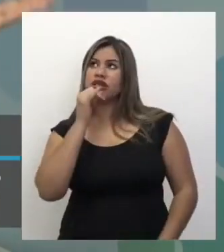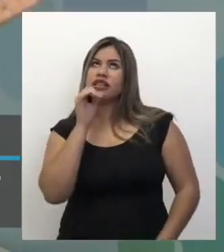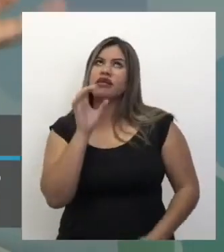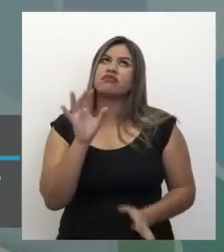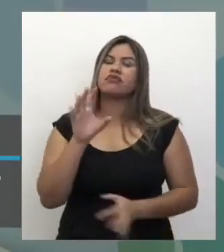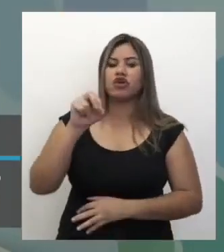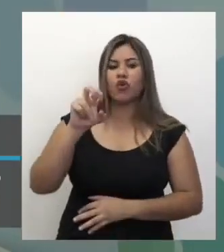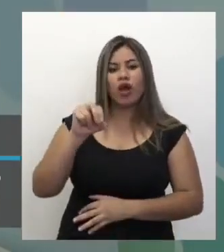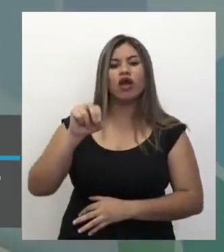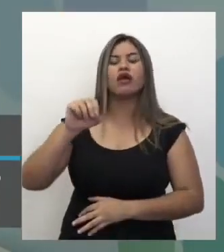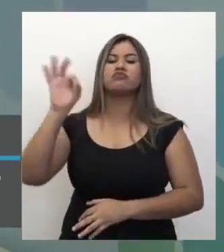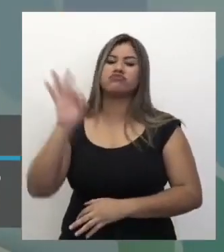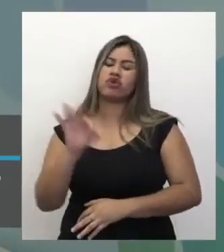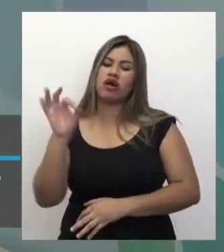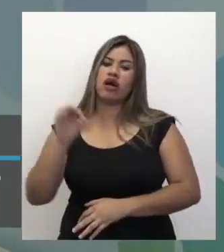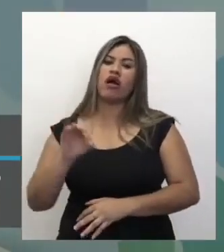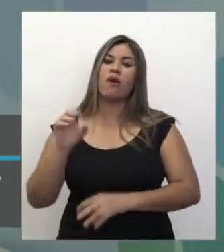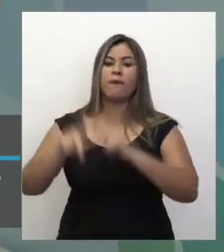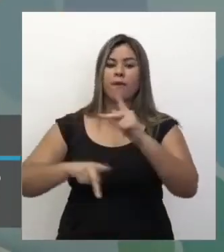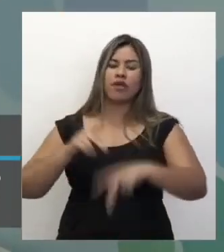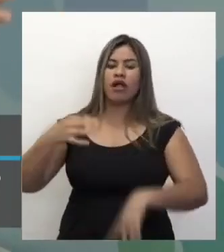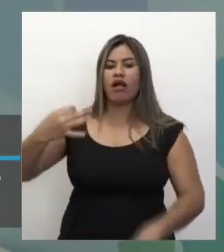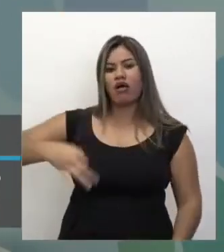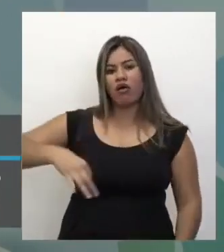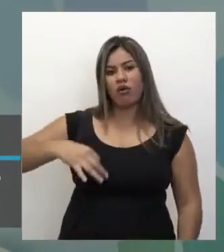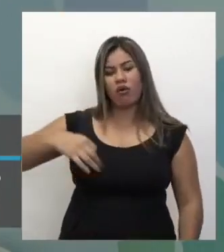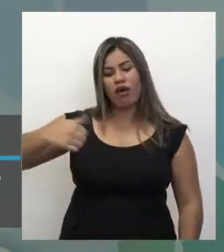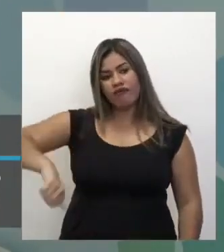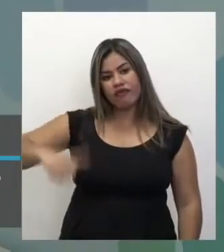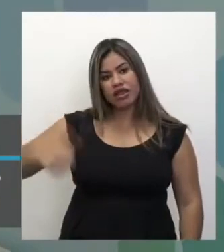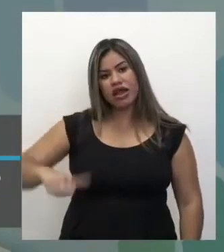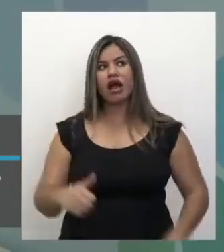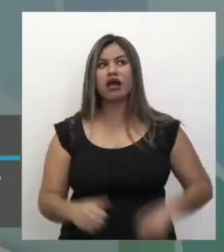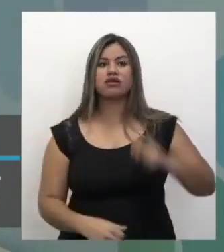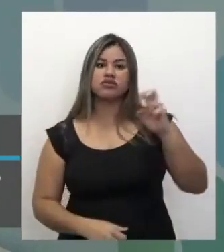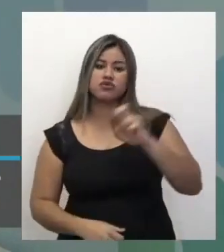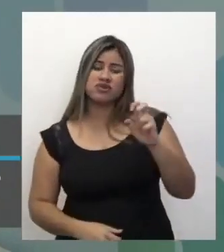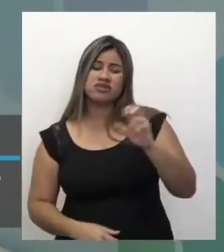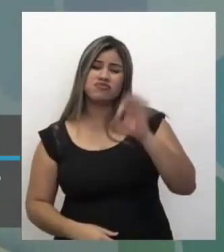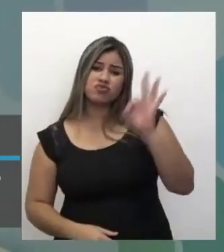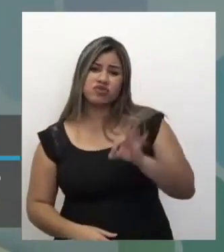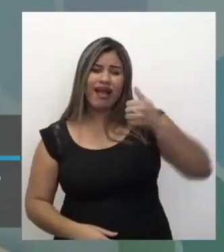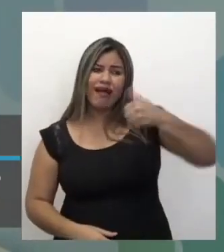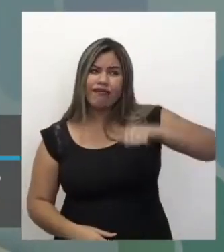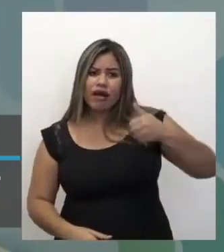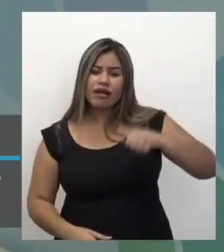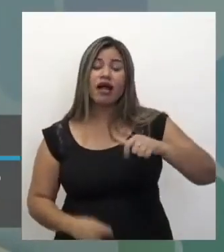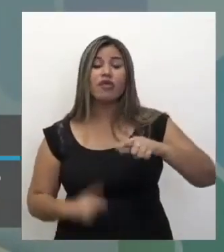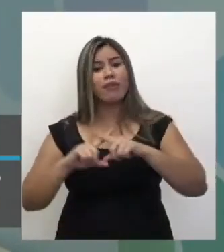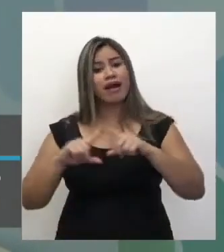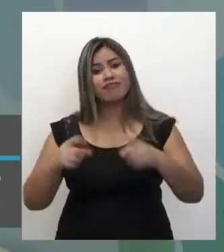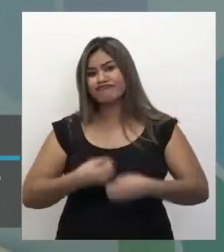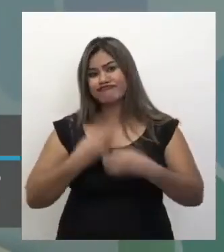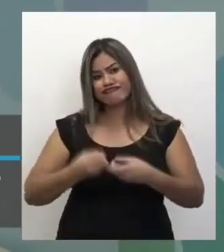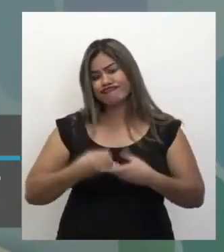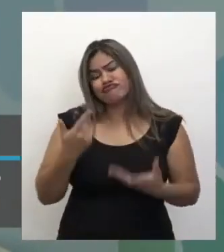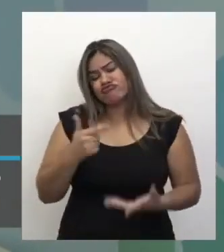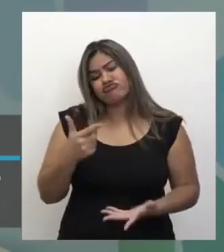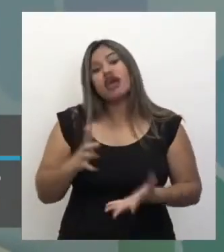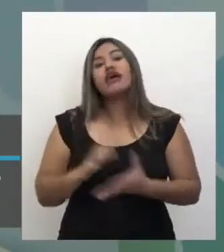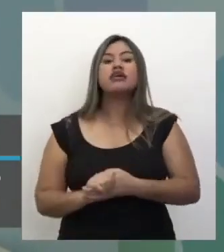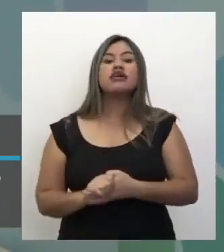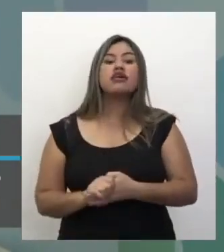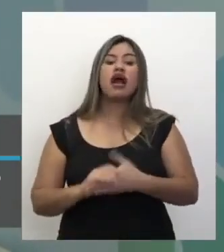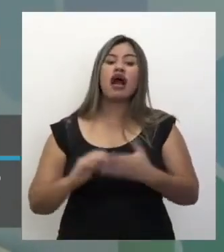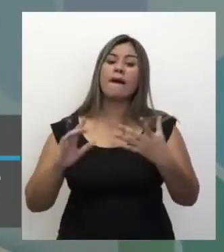população é avaliada, ou 75% é avaliado e tal. Mas, como a gente estava falando aqui,